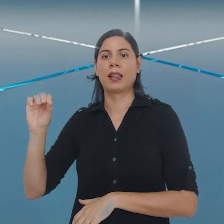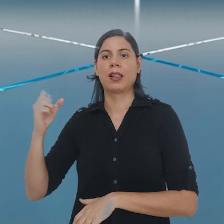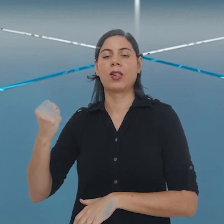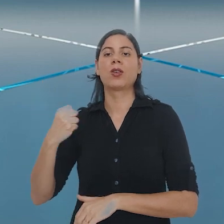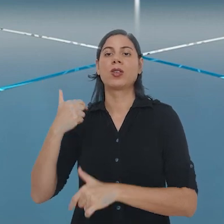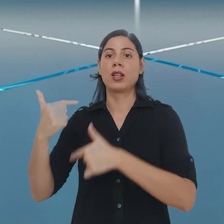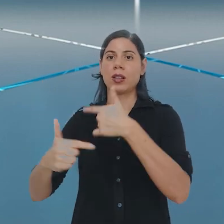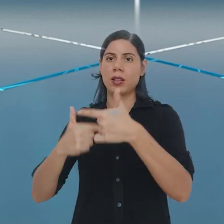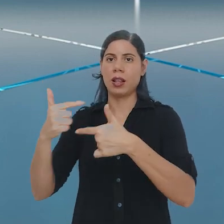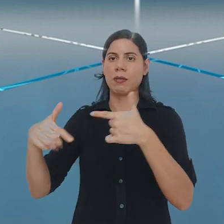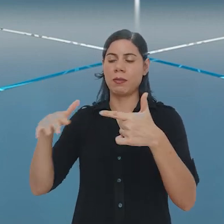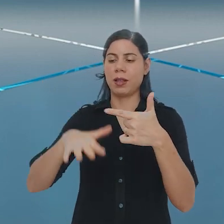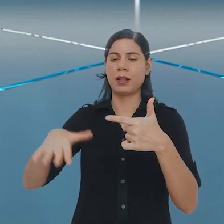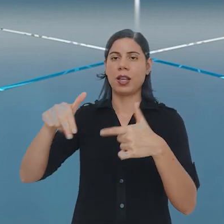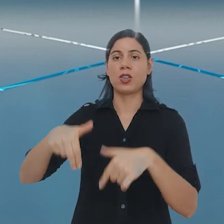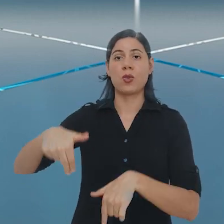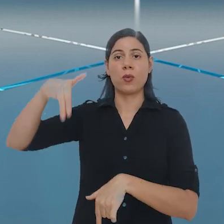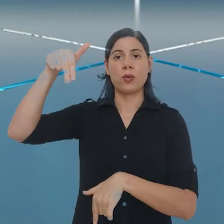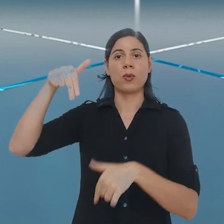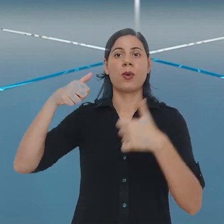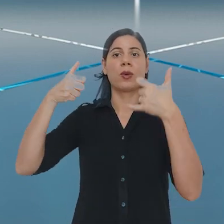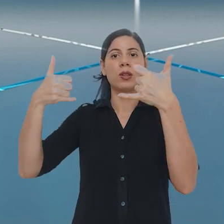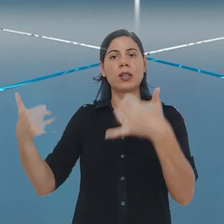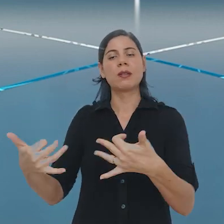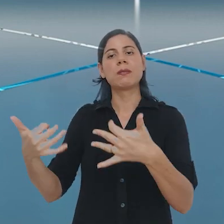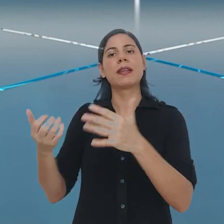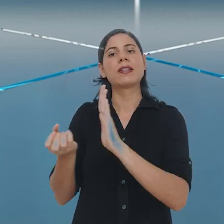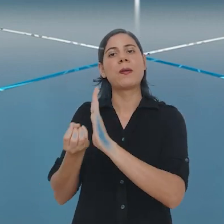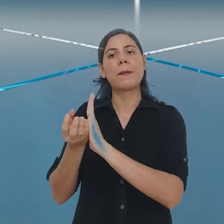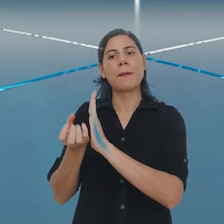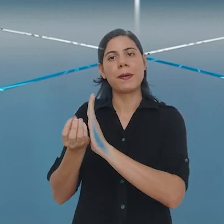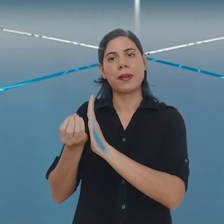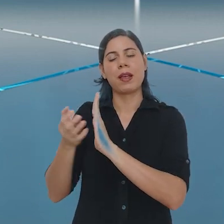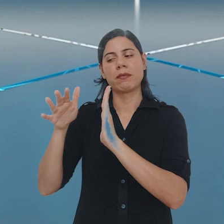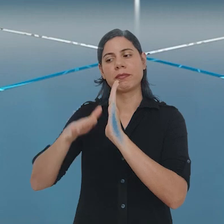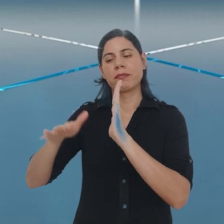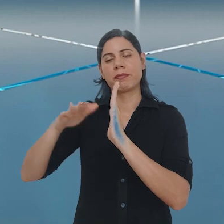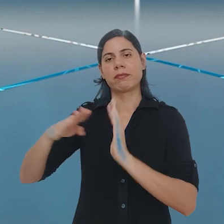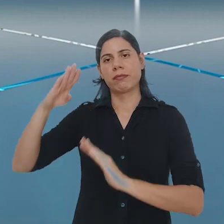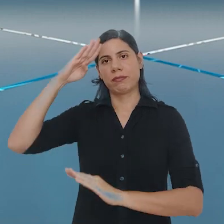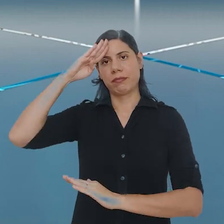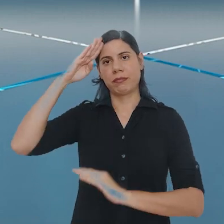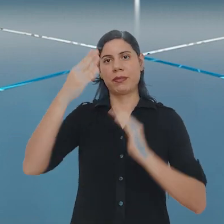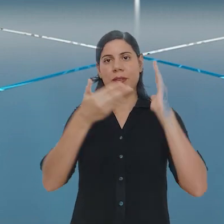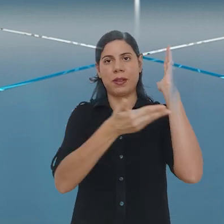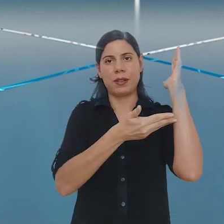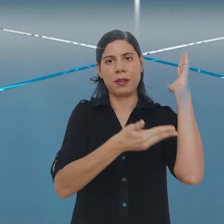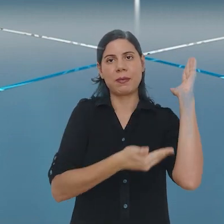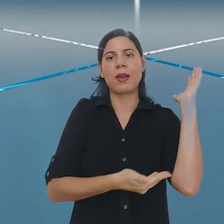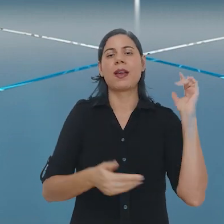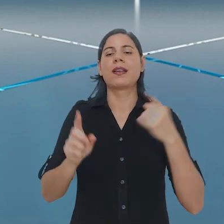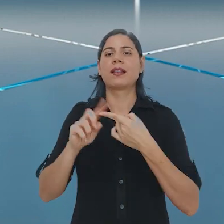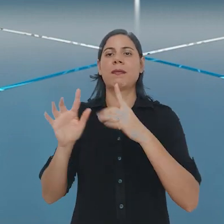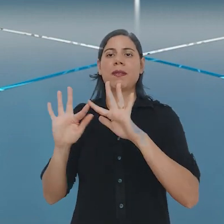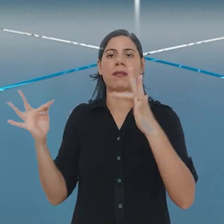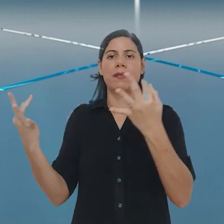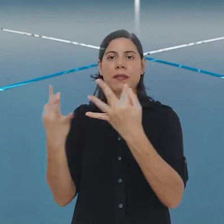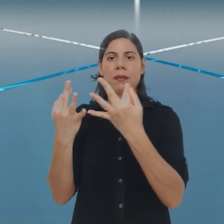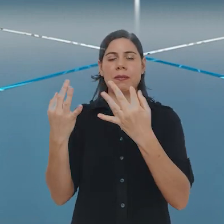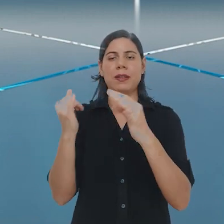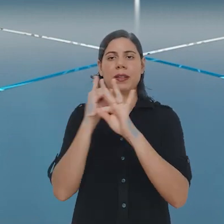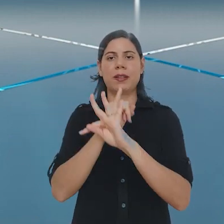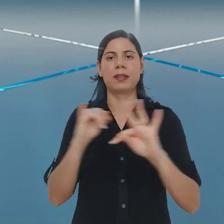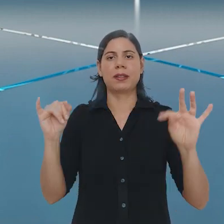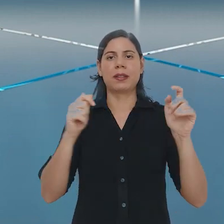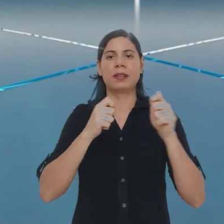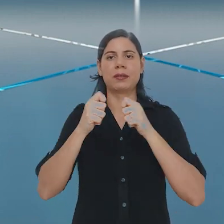Silva, que vem atuando em ações na região norte que tratam de benefícios para os seringueiros soldados da borracha e seus familiares.